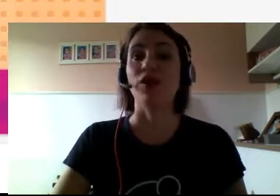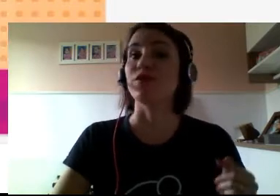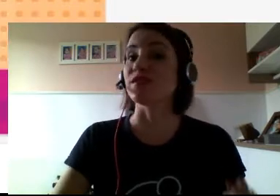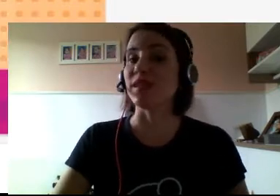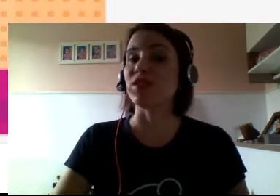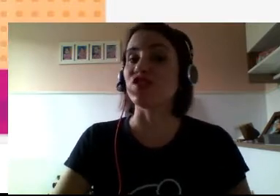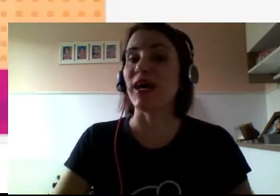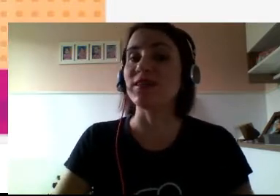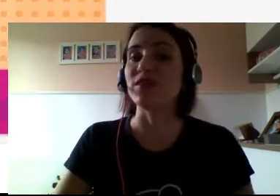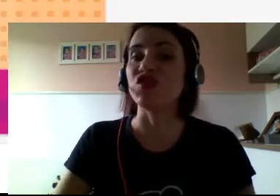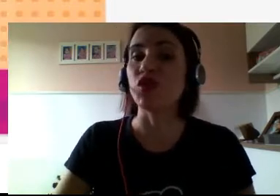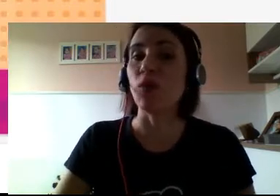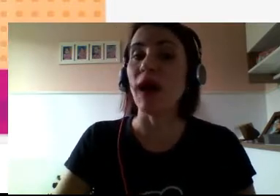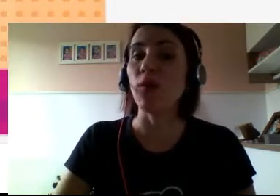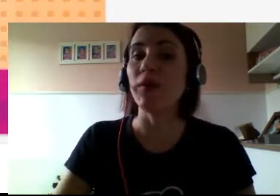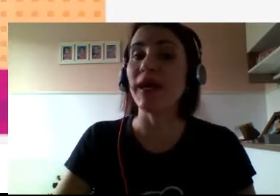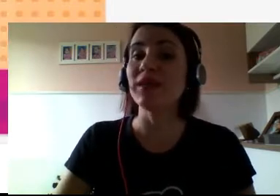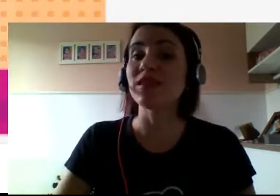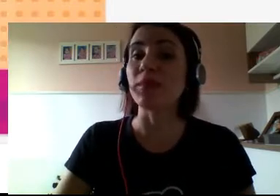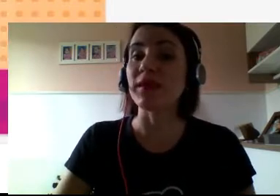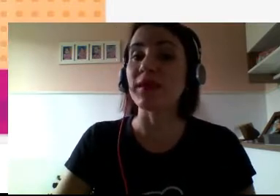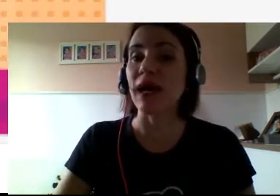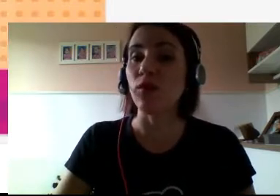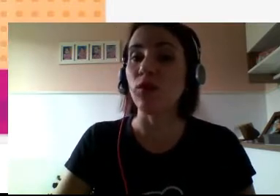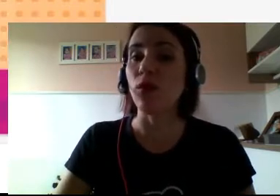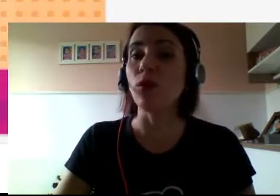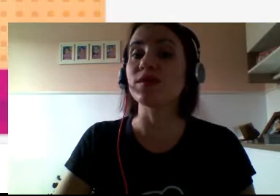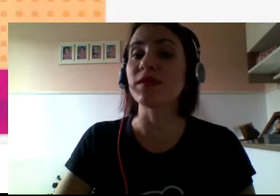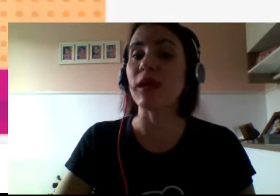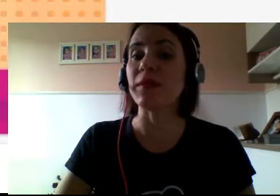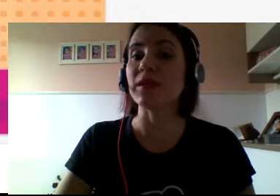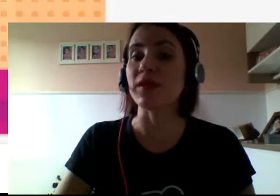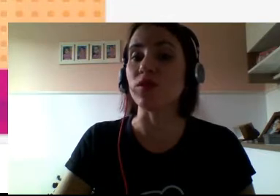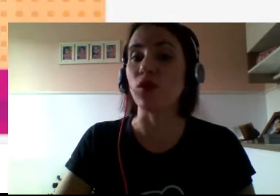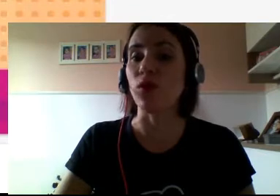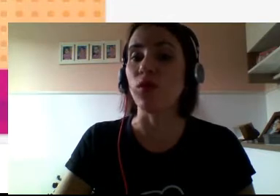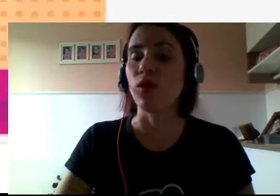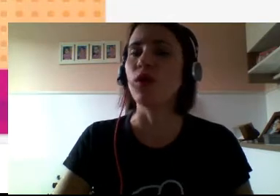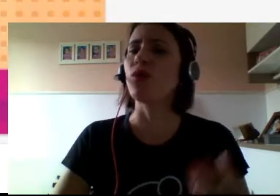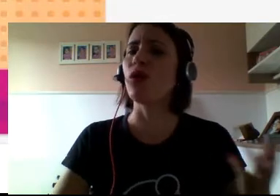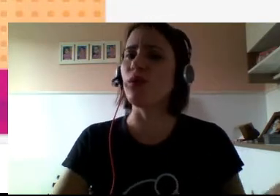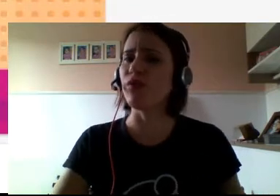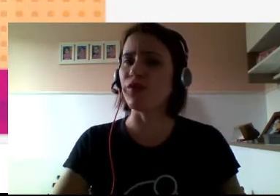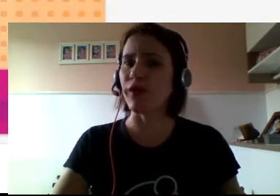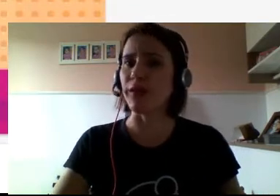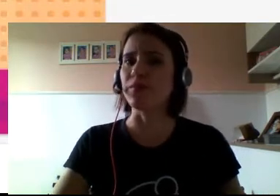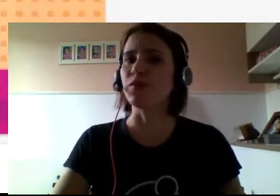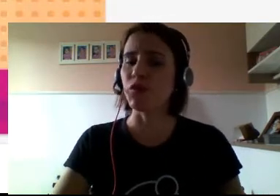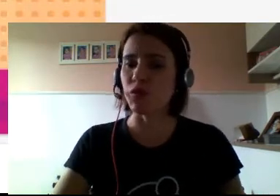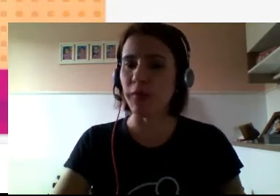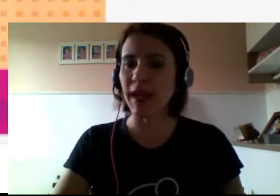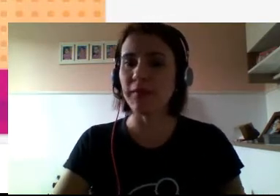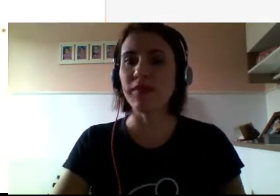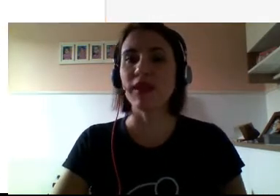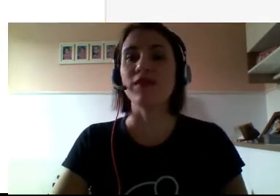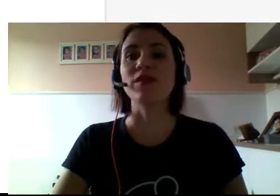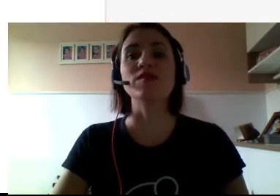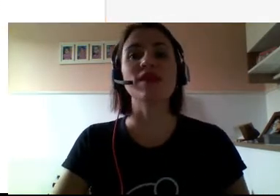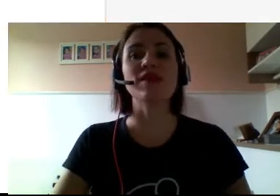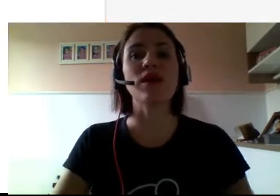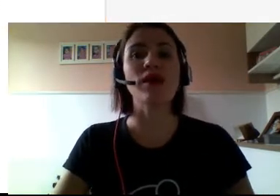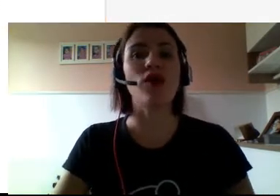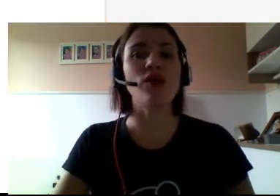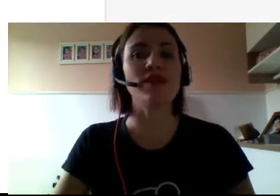teatro Você já assistiu a um espetáculo ou se apresentou como foi tudo